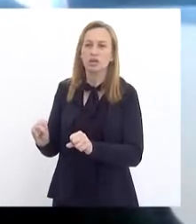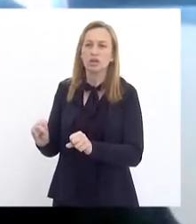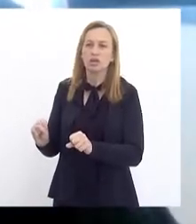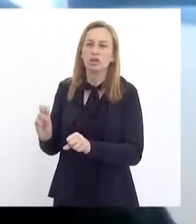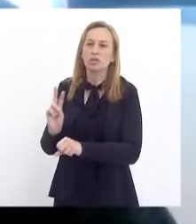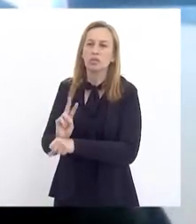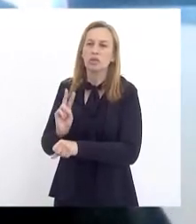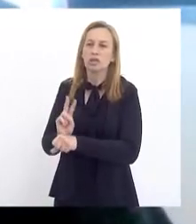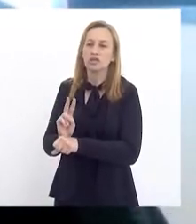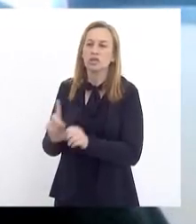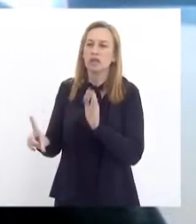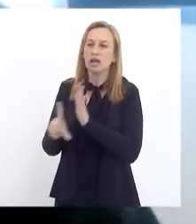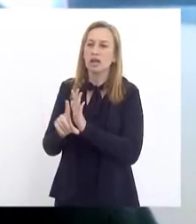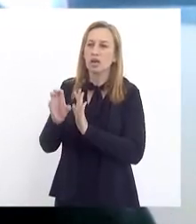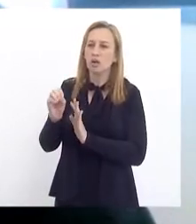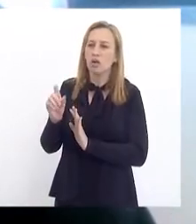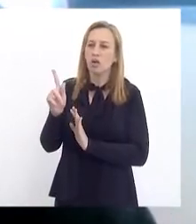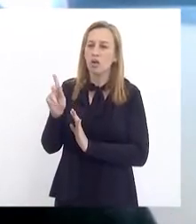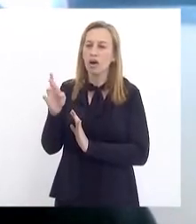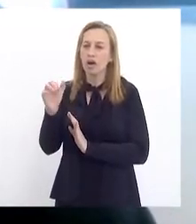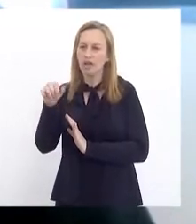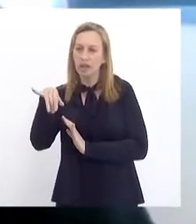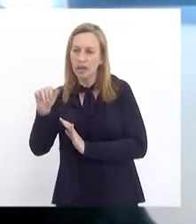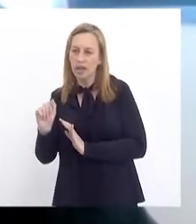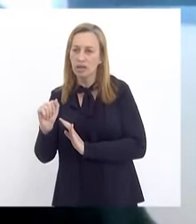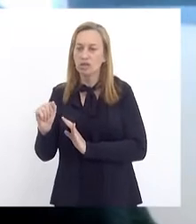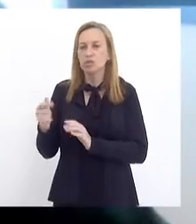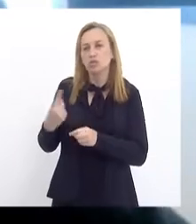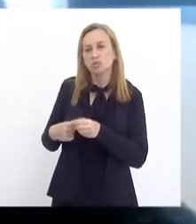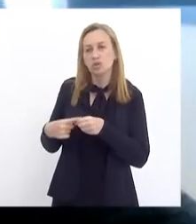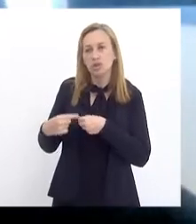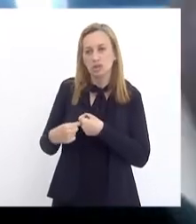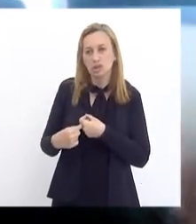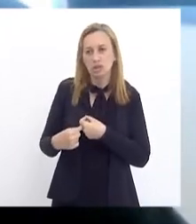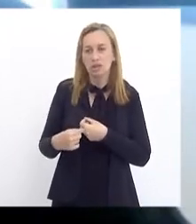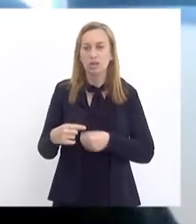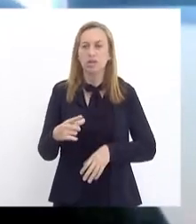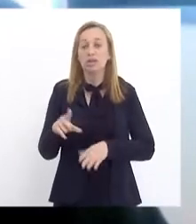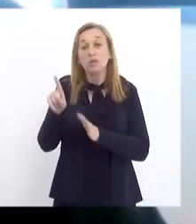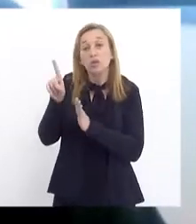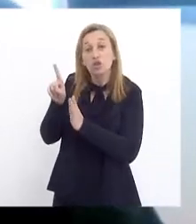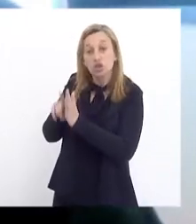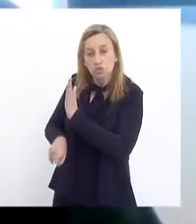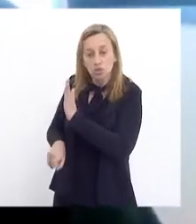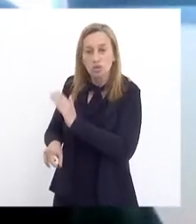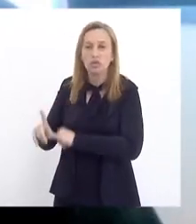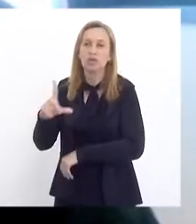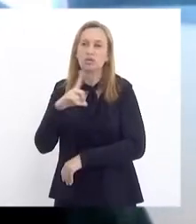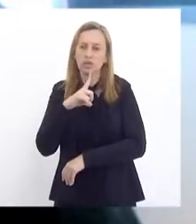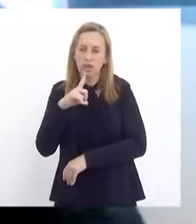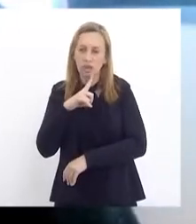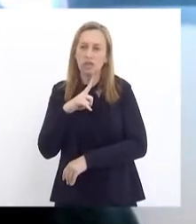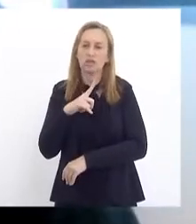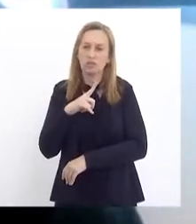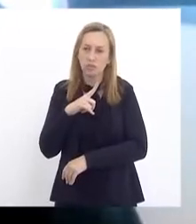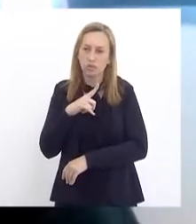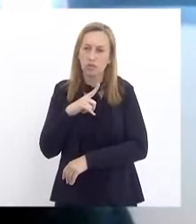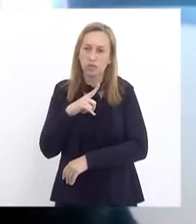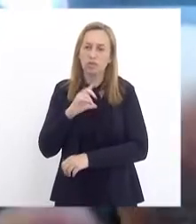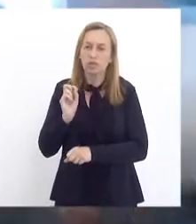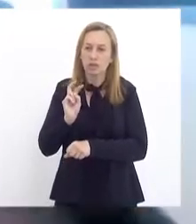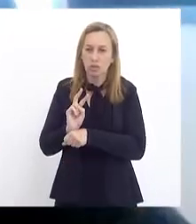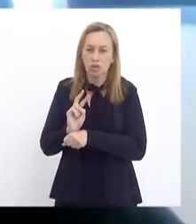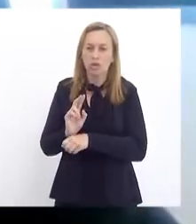lei orgânica do município para os mesmos espaços. Ou seja, nós teríamos uma redução significativa da